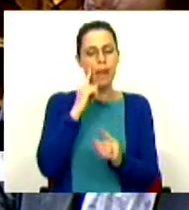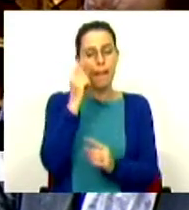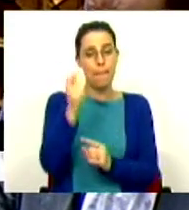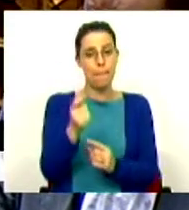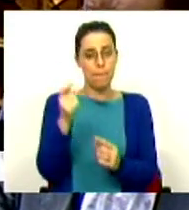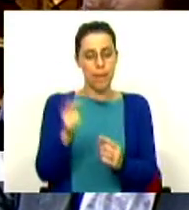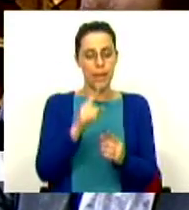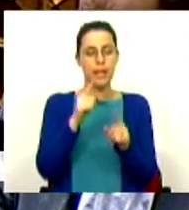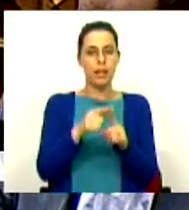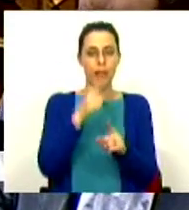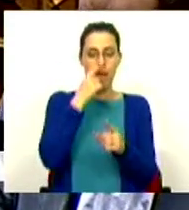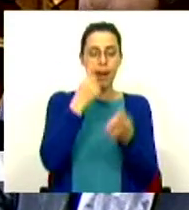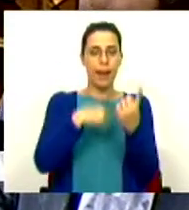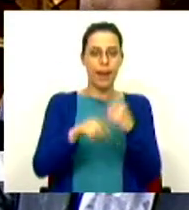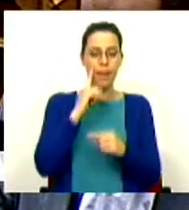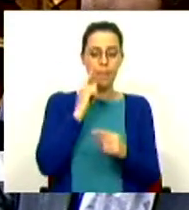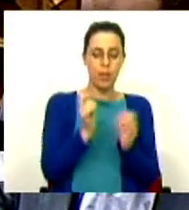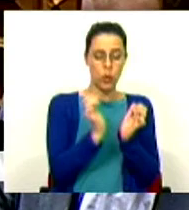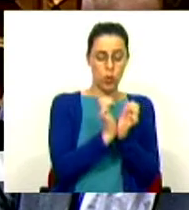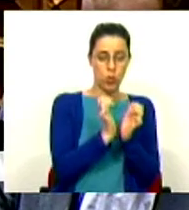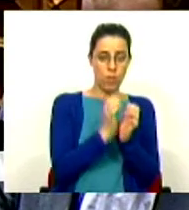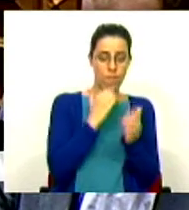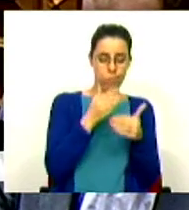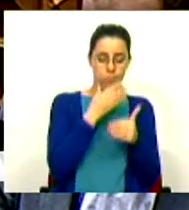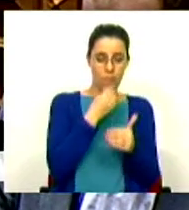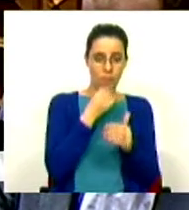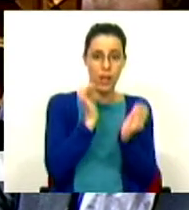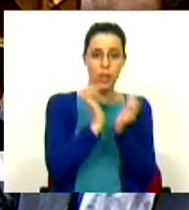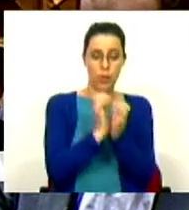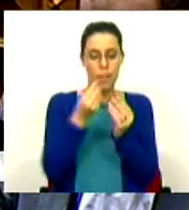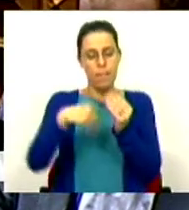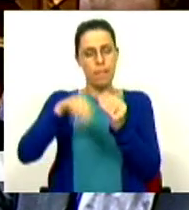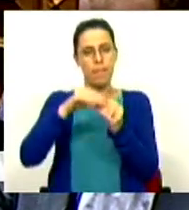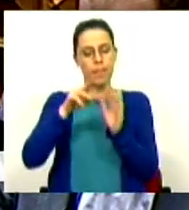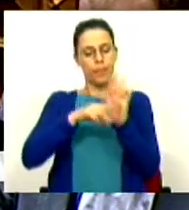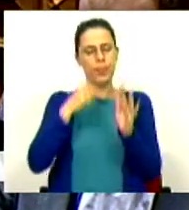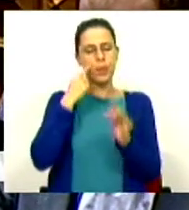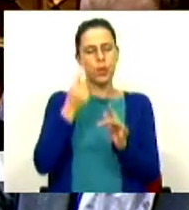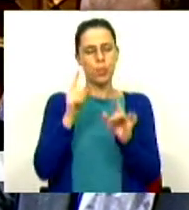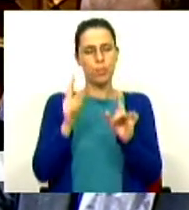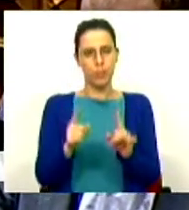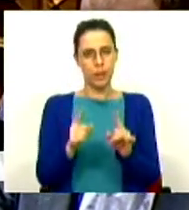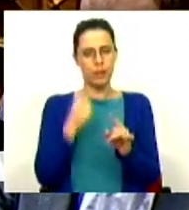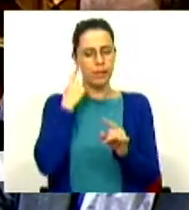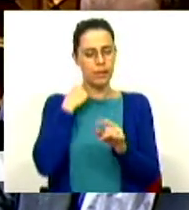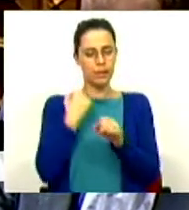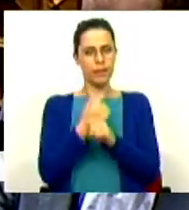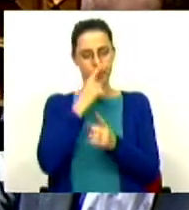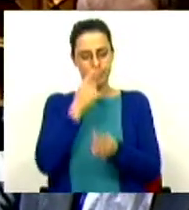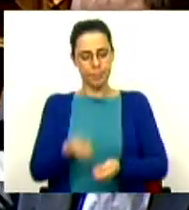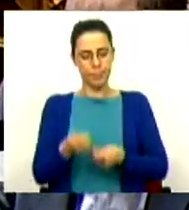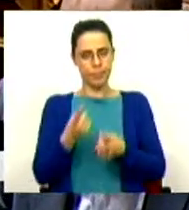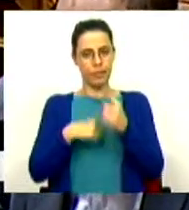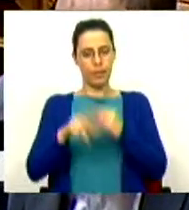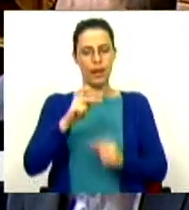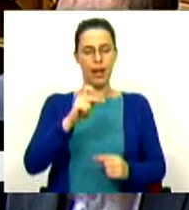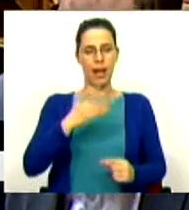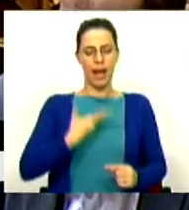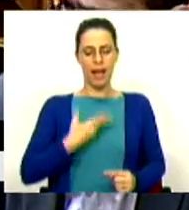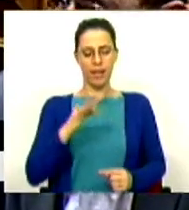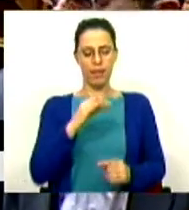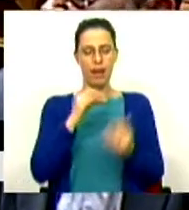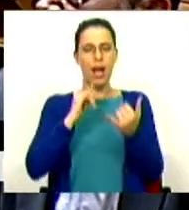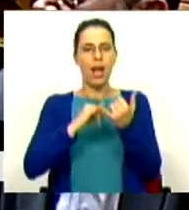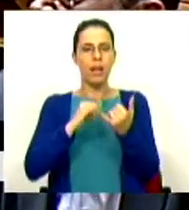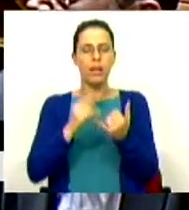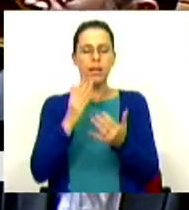pensão para os beneficiários da pensão social, velhice e assistência social, o regime especial das atividades agrícolas e ainda da ATFA, a Associação